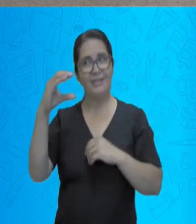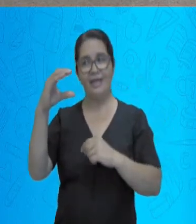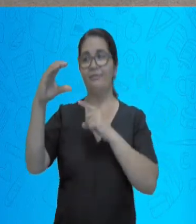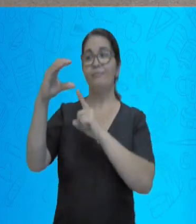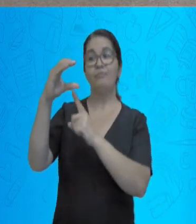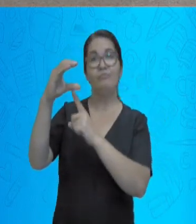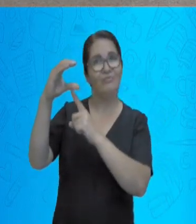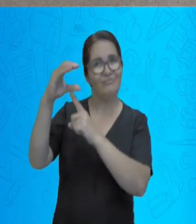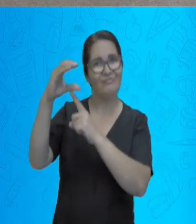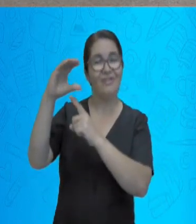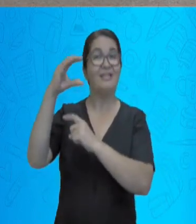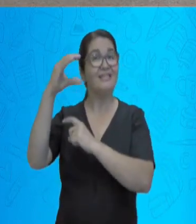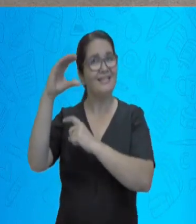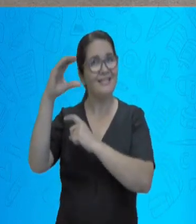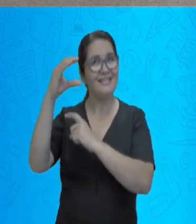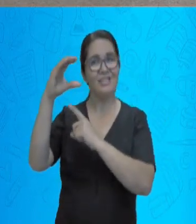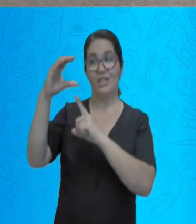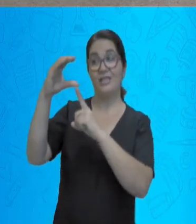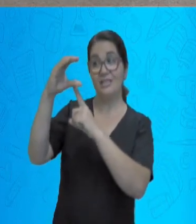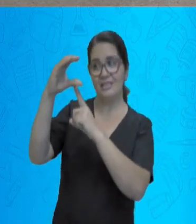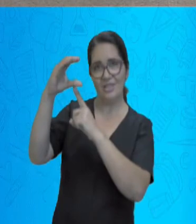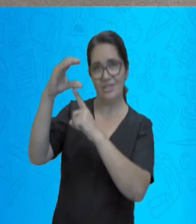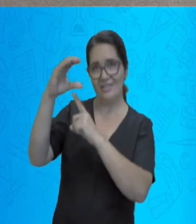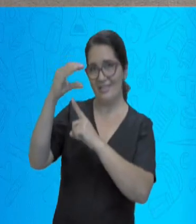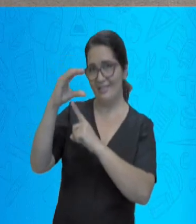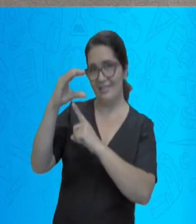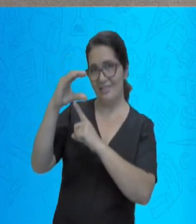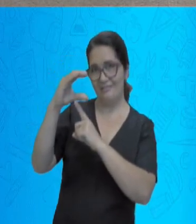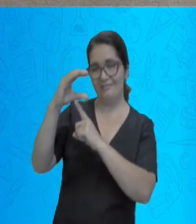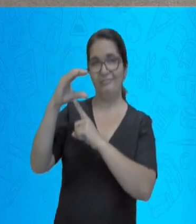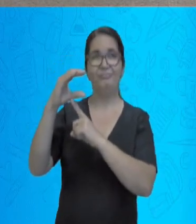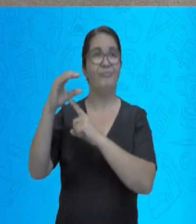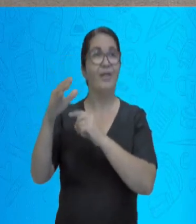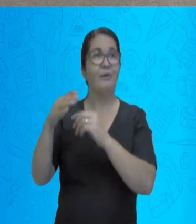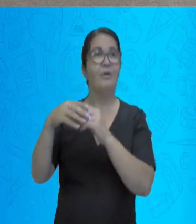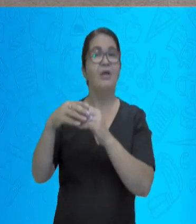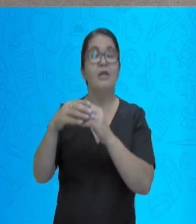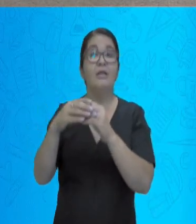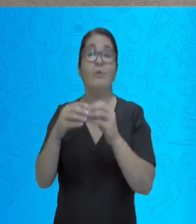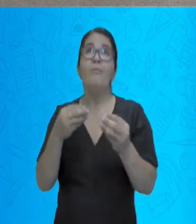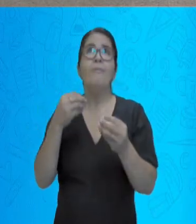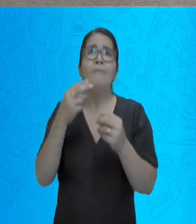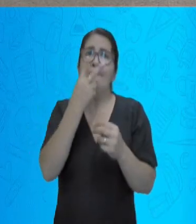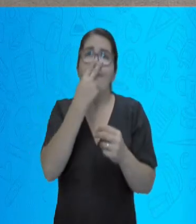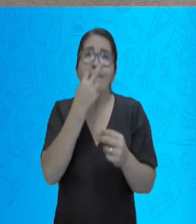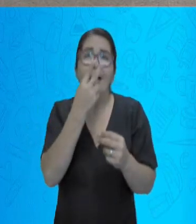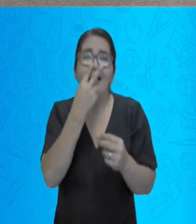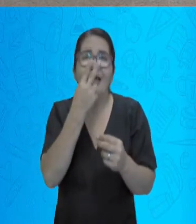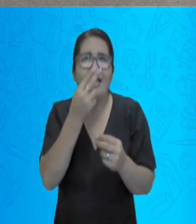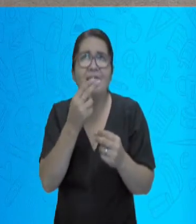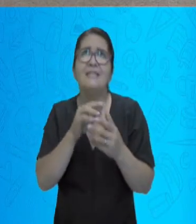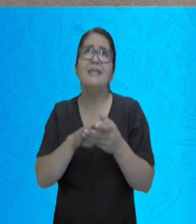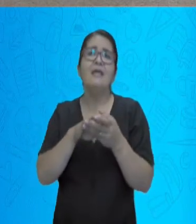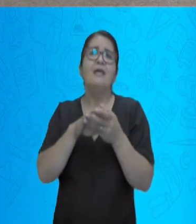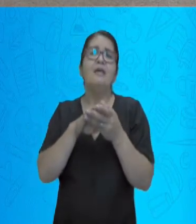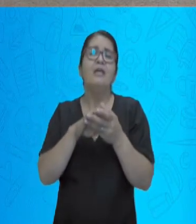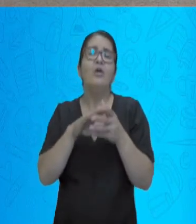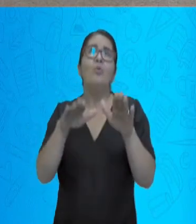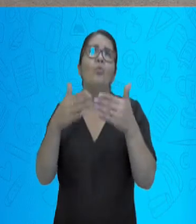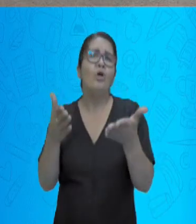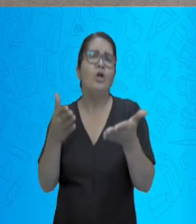a cedilha, a gente chama cedilha. E tem o som de 2 S's, ela